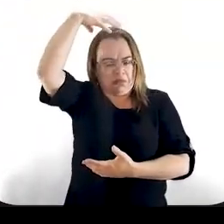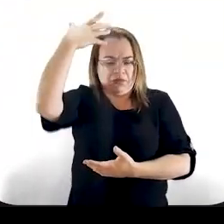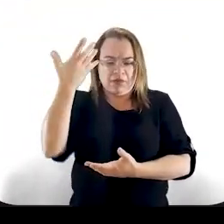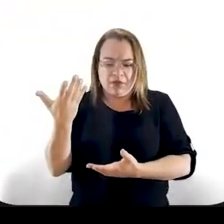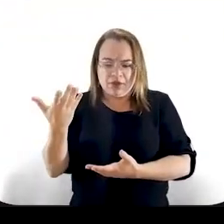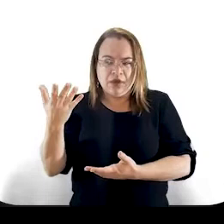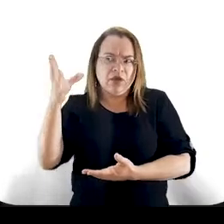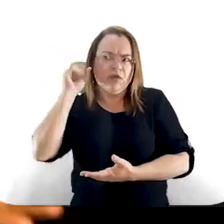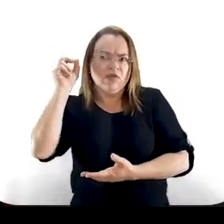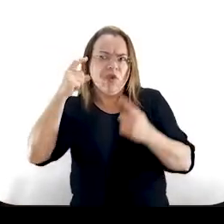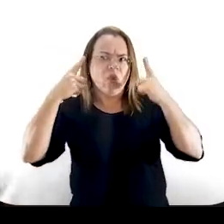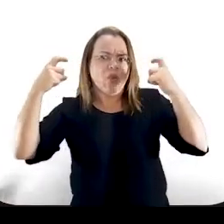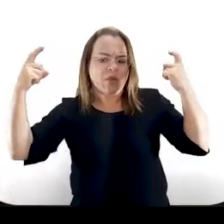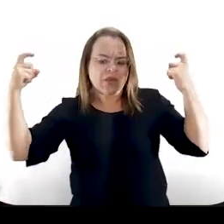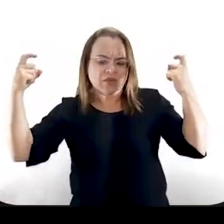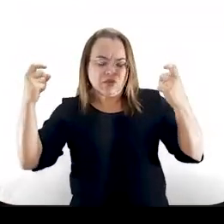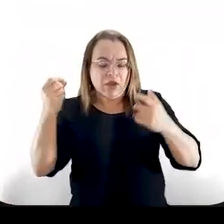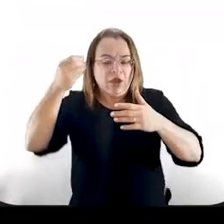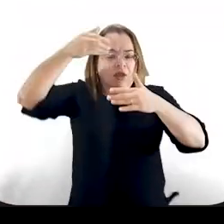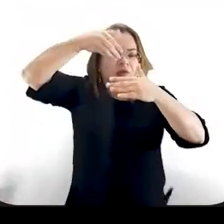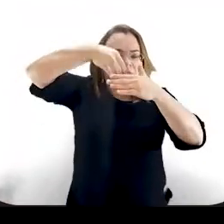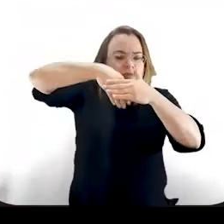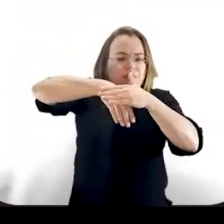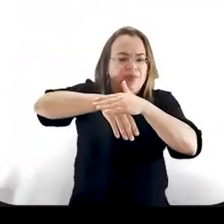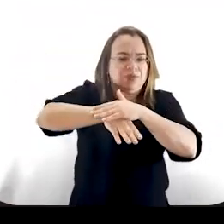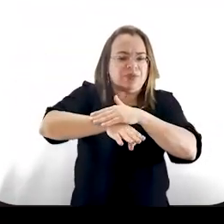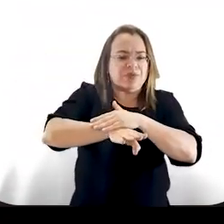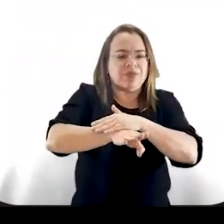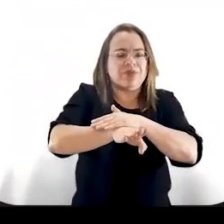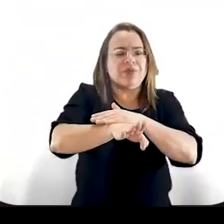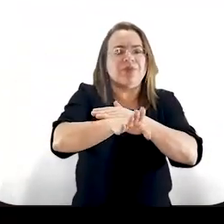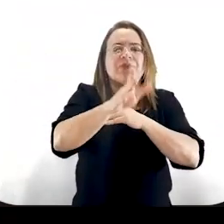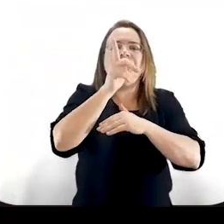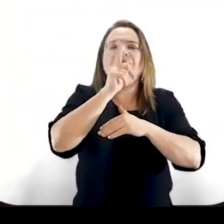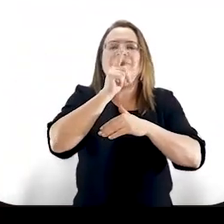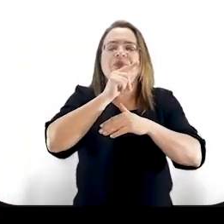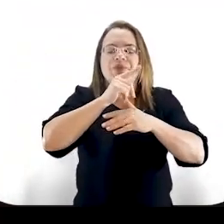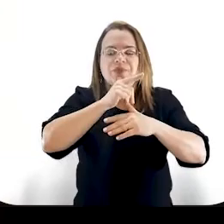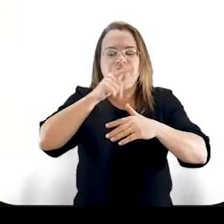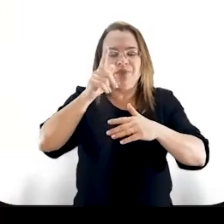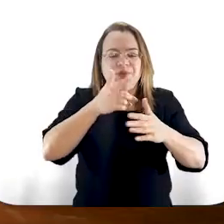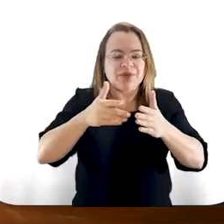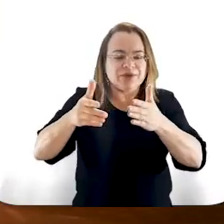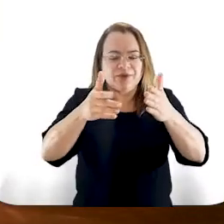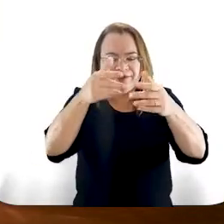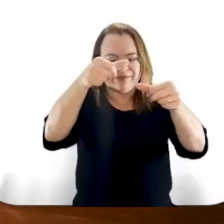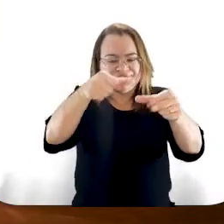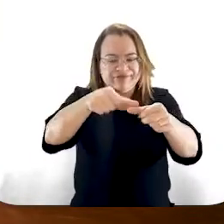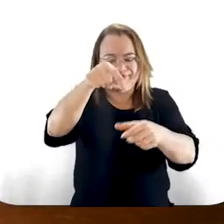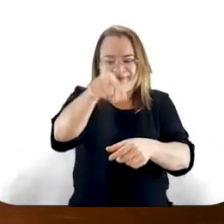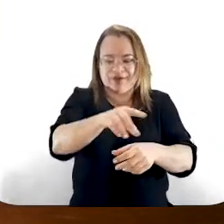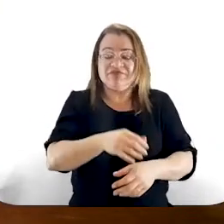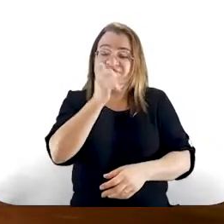A princesa, quando ouviu o estrondo, deu um grande mergulho nas profundezas do rio e lá ficou para sempre.